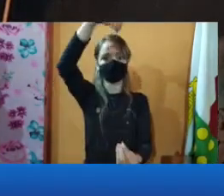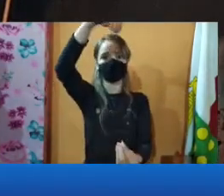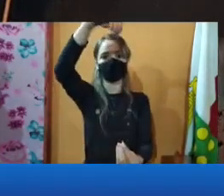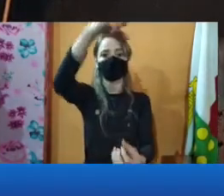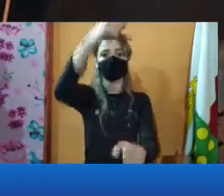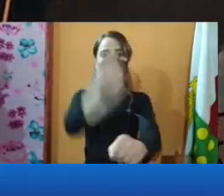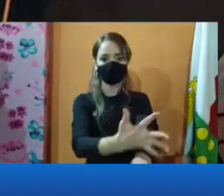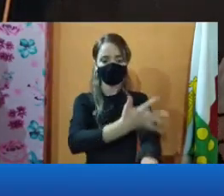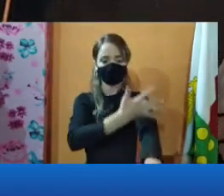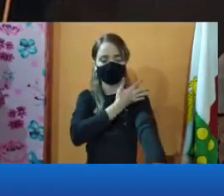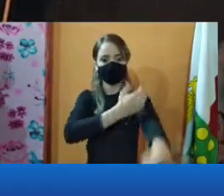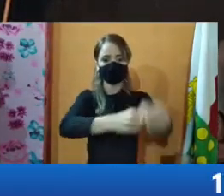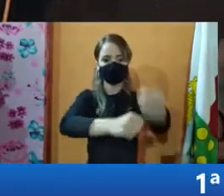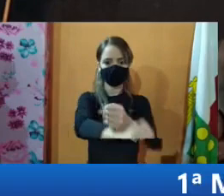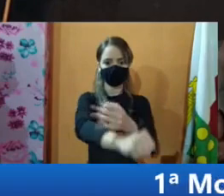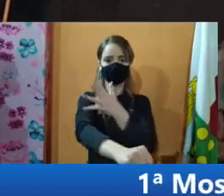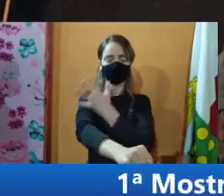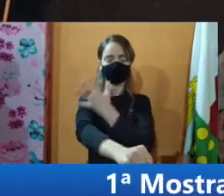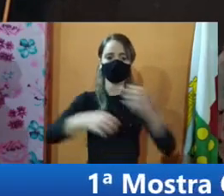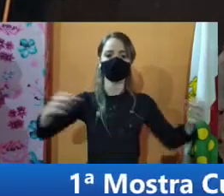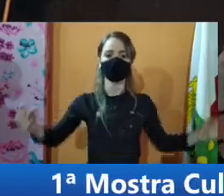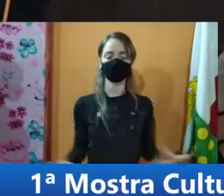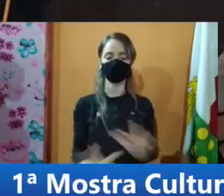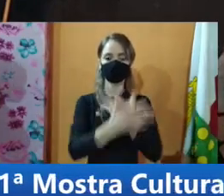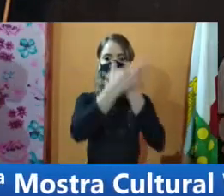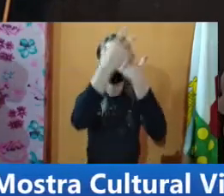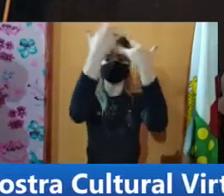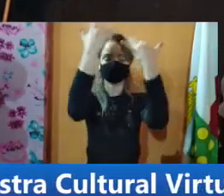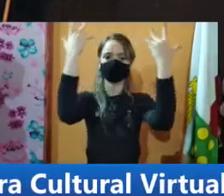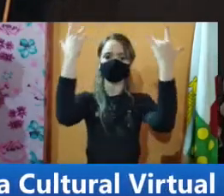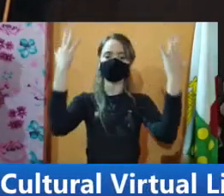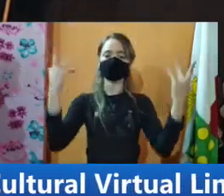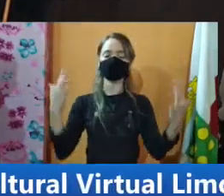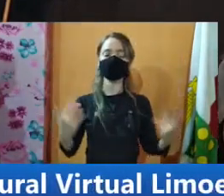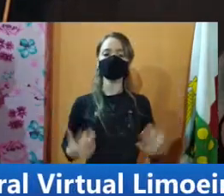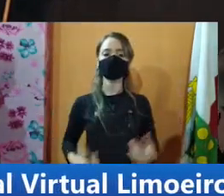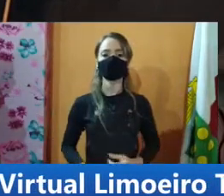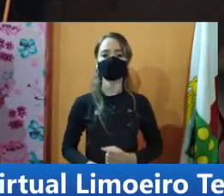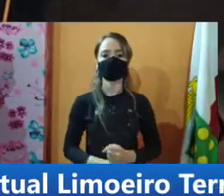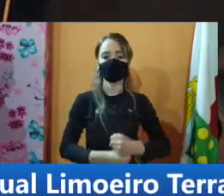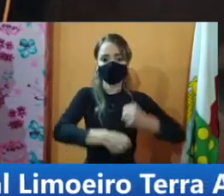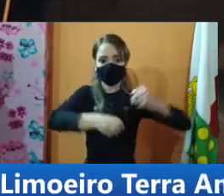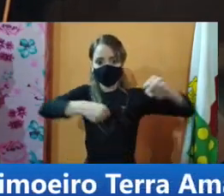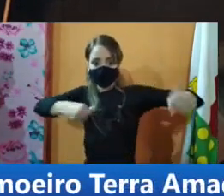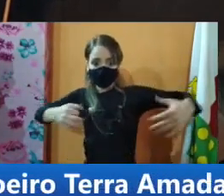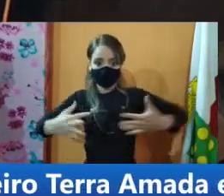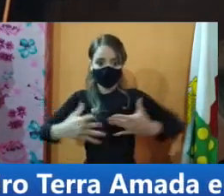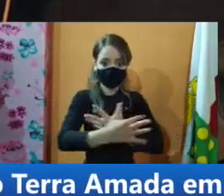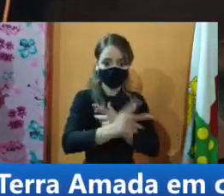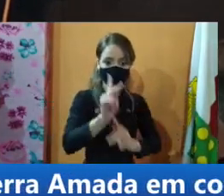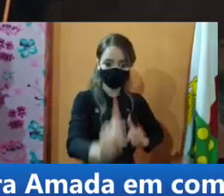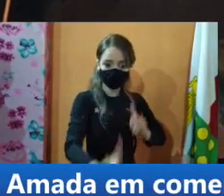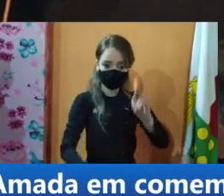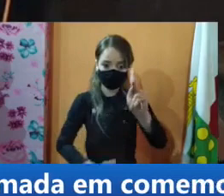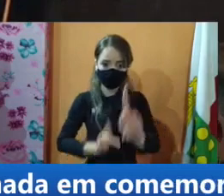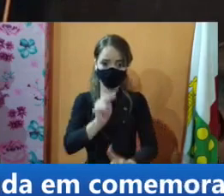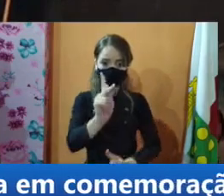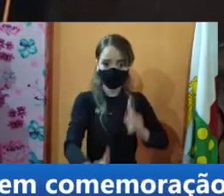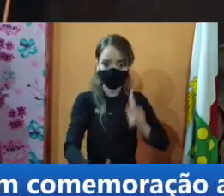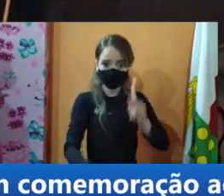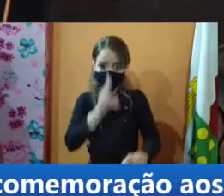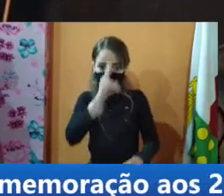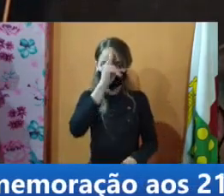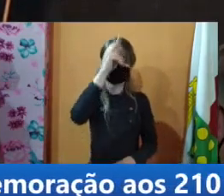alma, cheia de encantos mil. Grande terra onde o